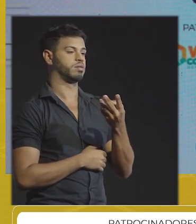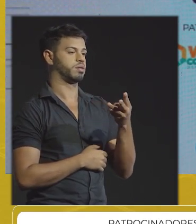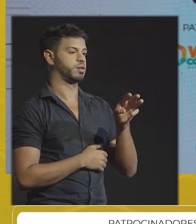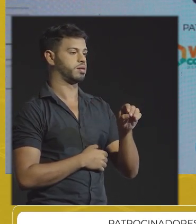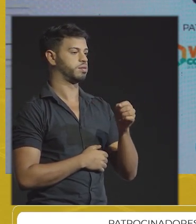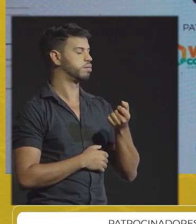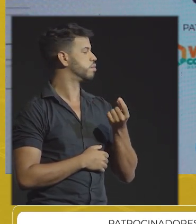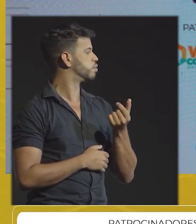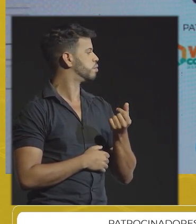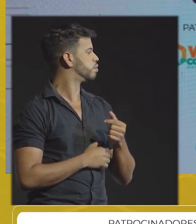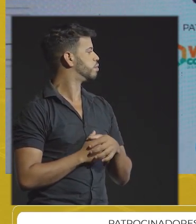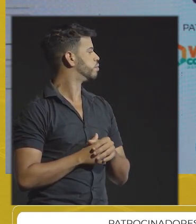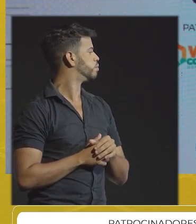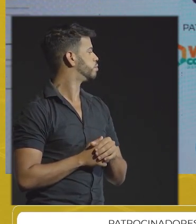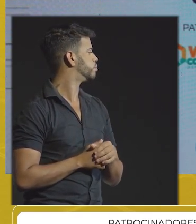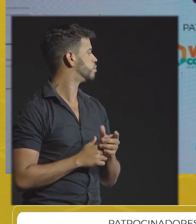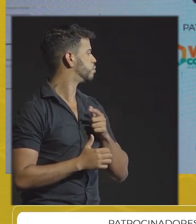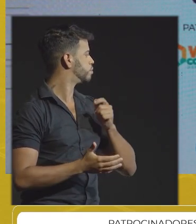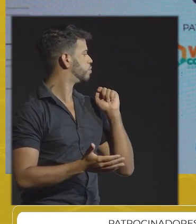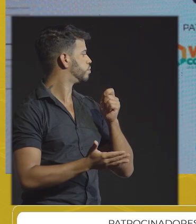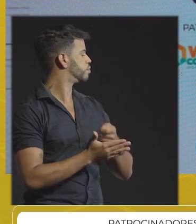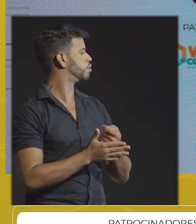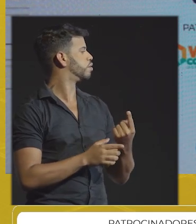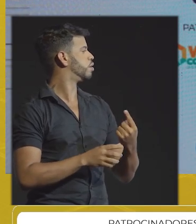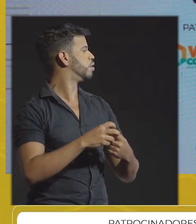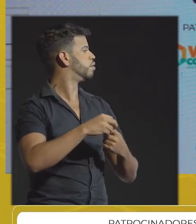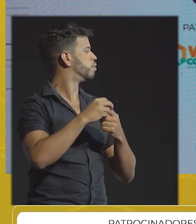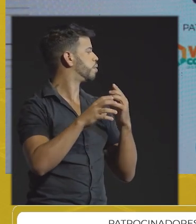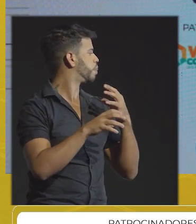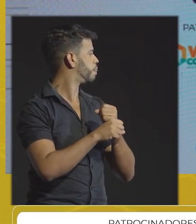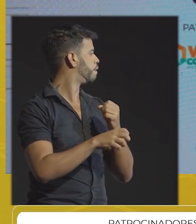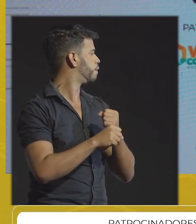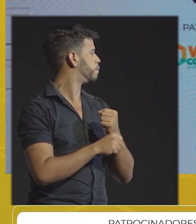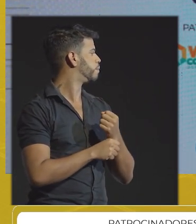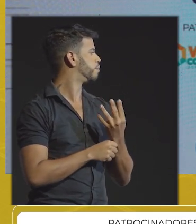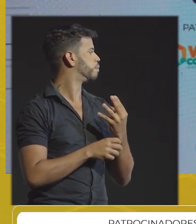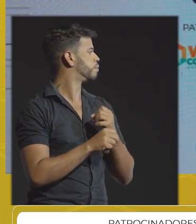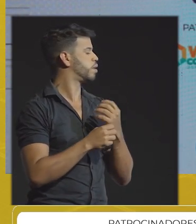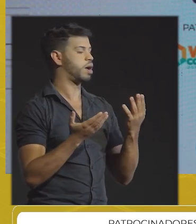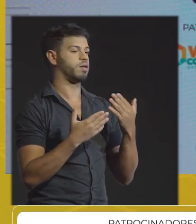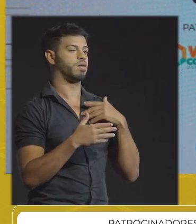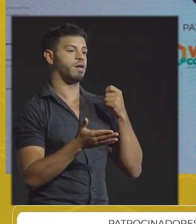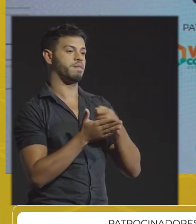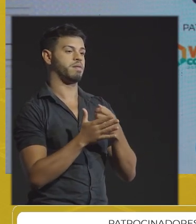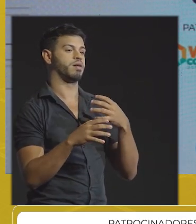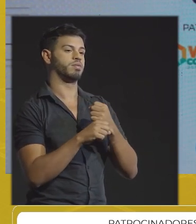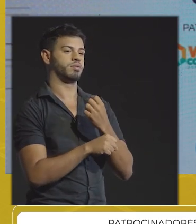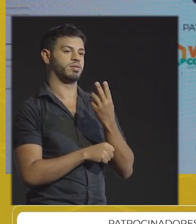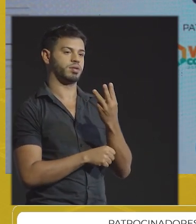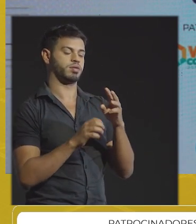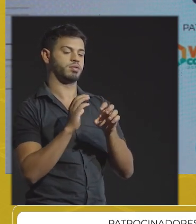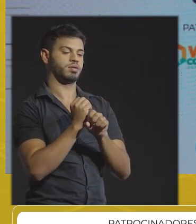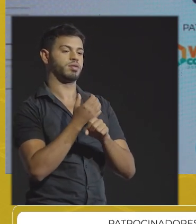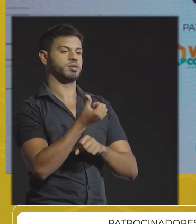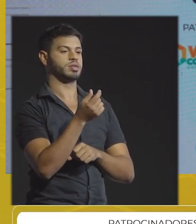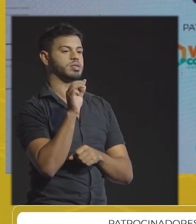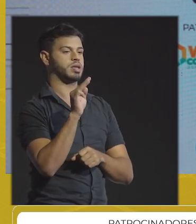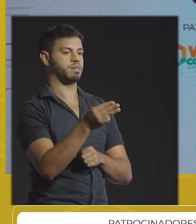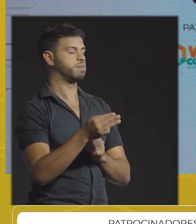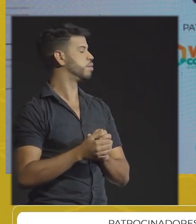6.300 né antes eu pagava uma única fatura agora eu pago três mas que somadas dá